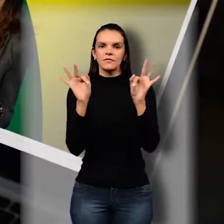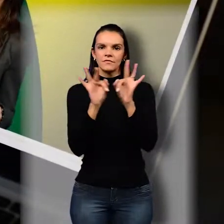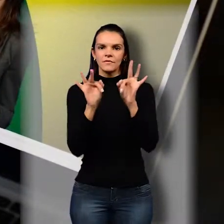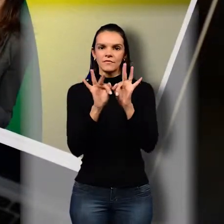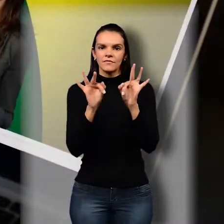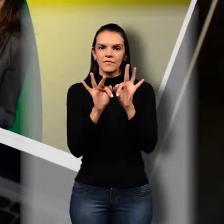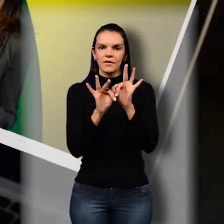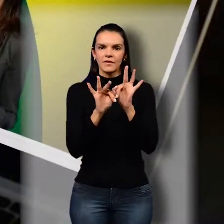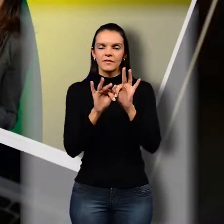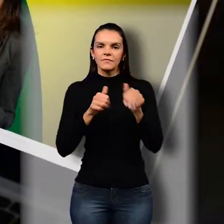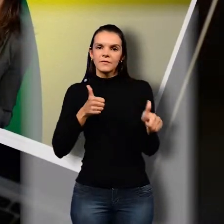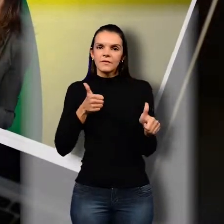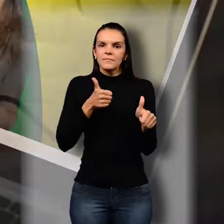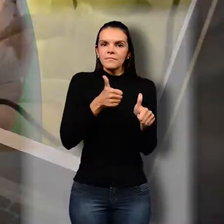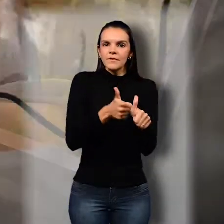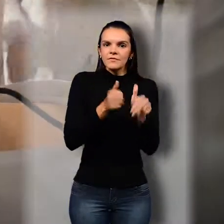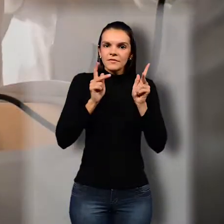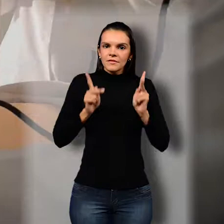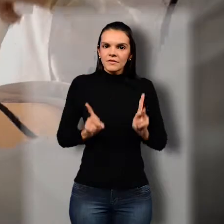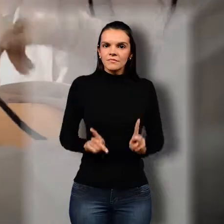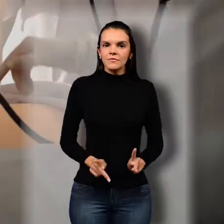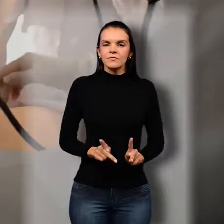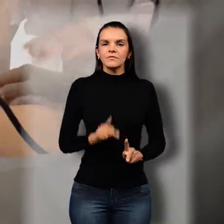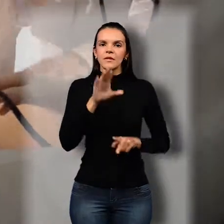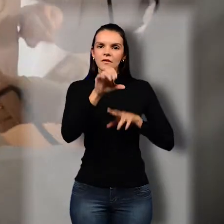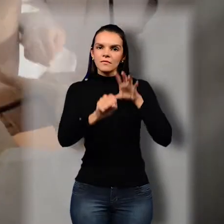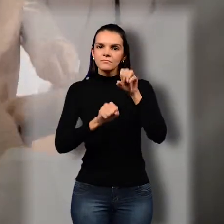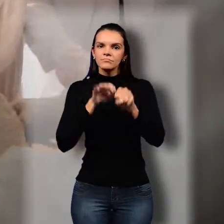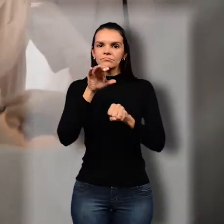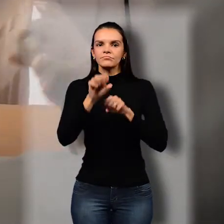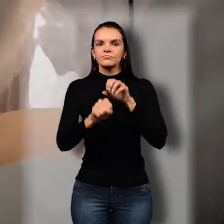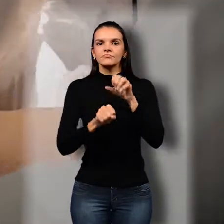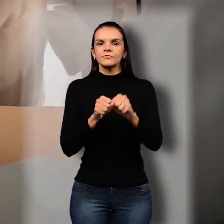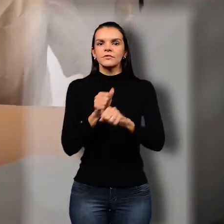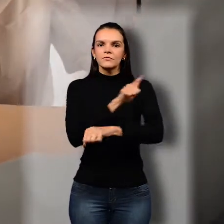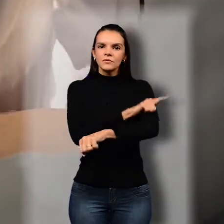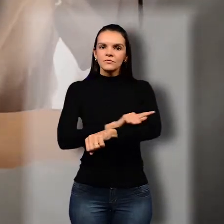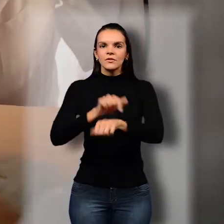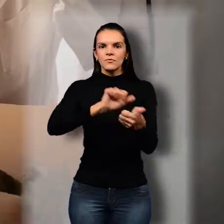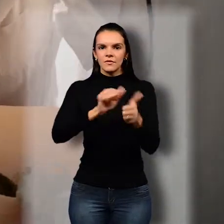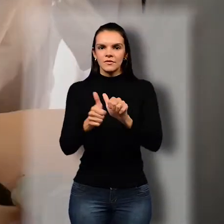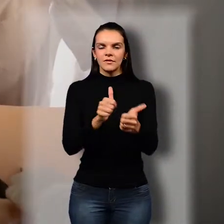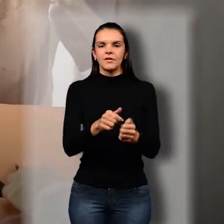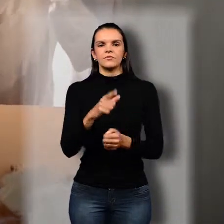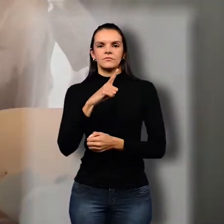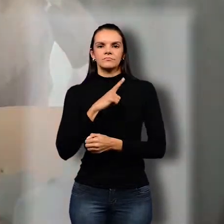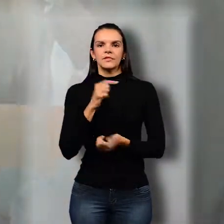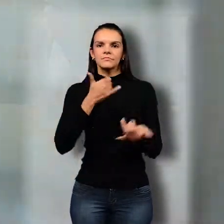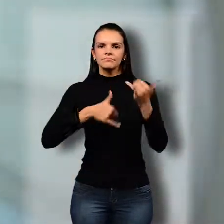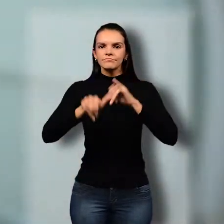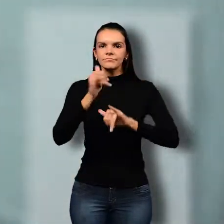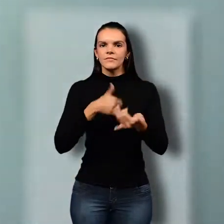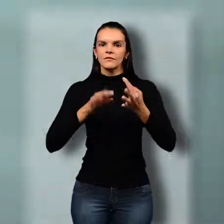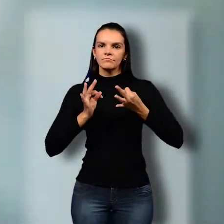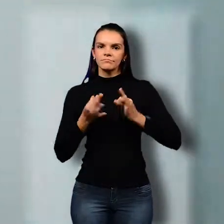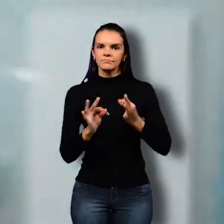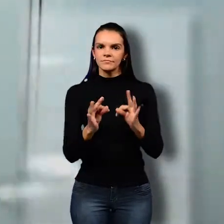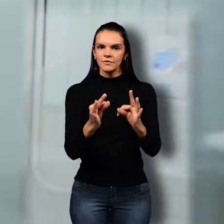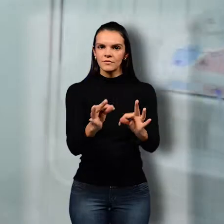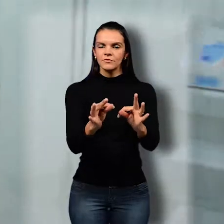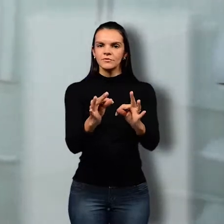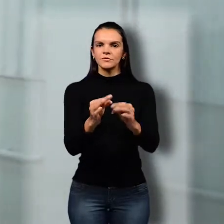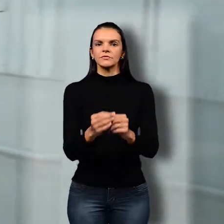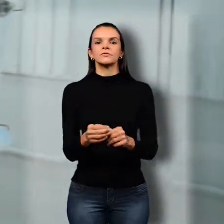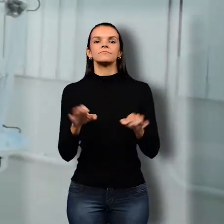mais perto daqueles que buscam uma educação de qualidade. Laboratórios com equipamentos de alta tecnologia